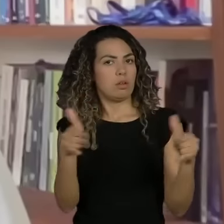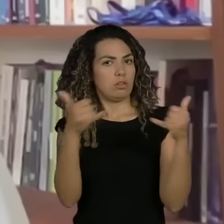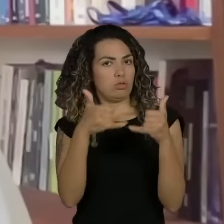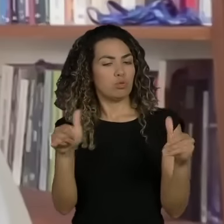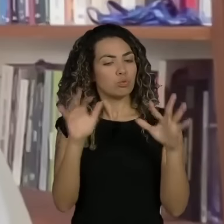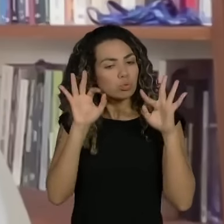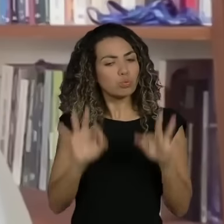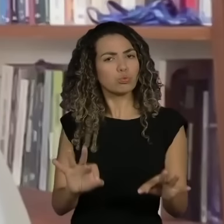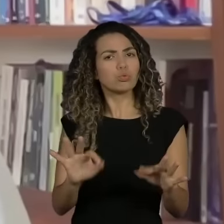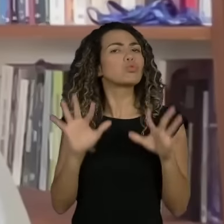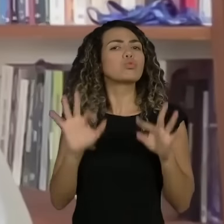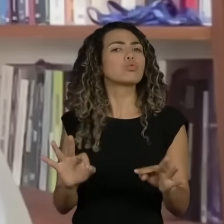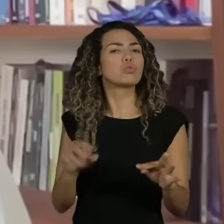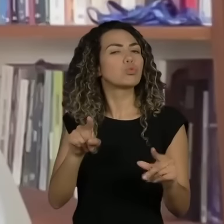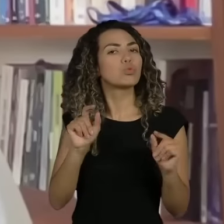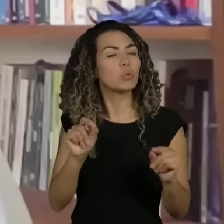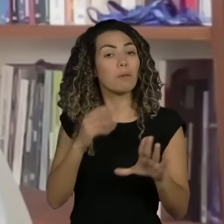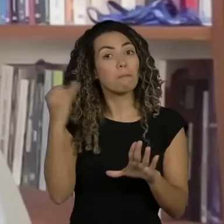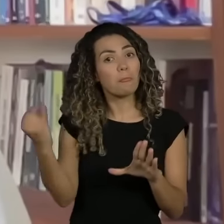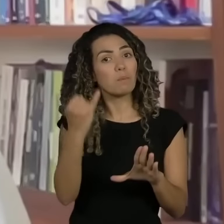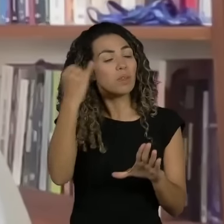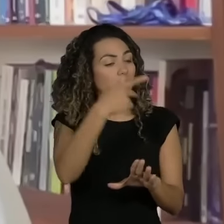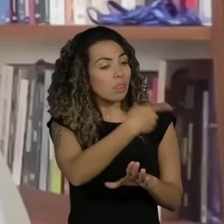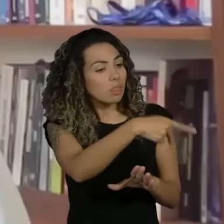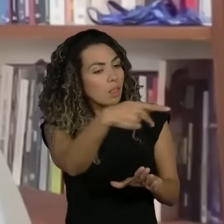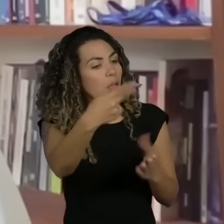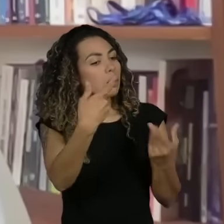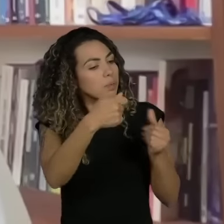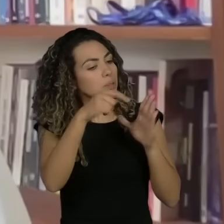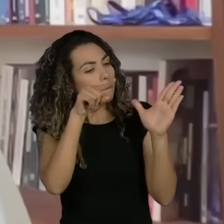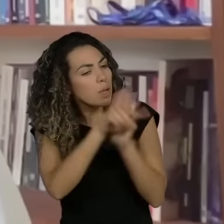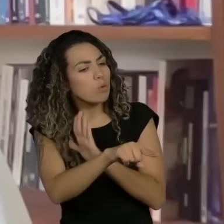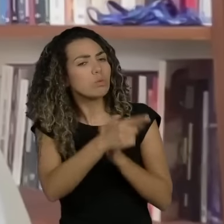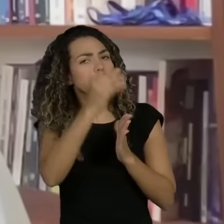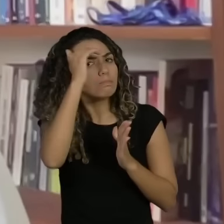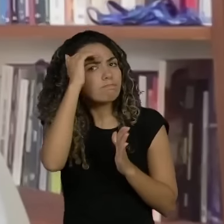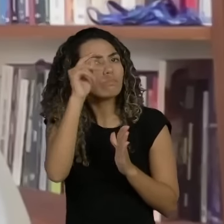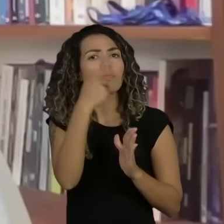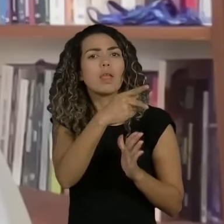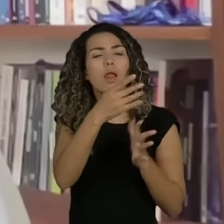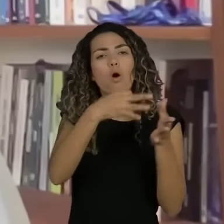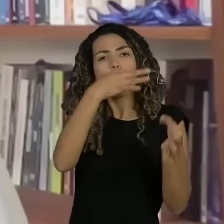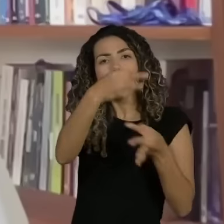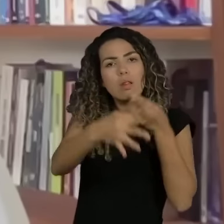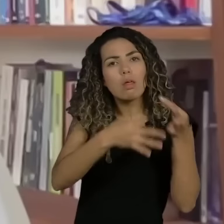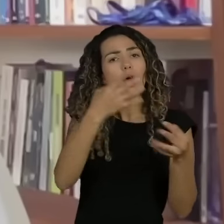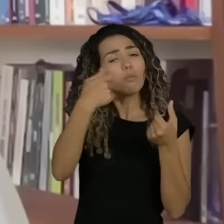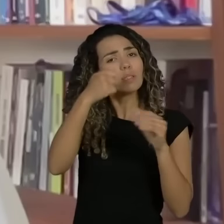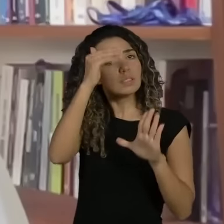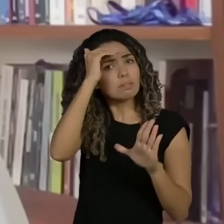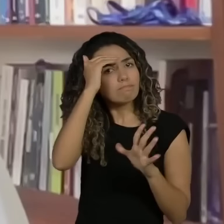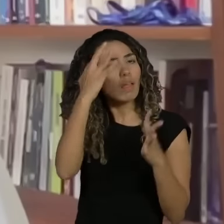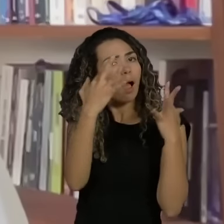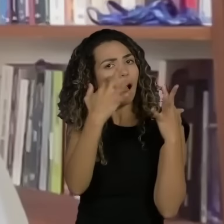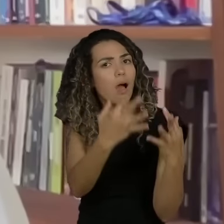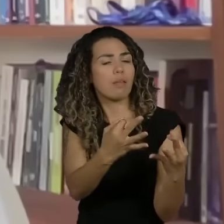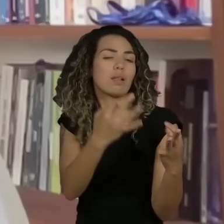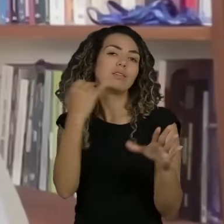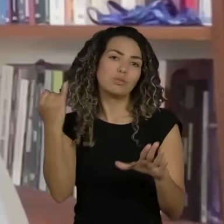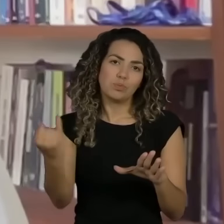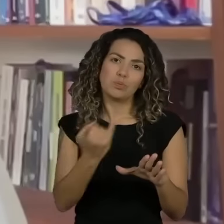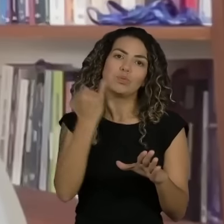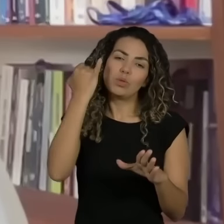é que as comunidades possam ser ouvidas por meio de consulta livre, prévia e informada, e que isso seja considerado